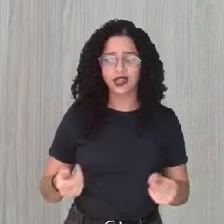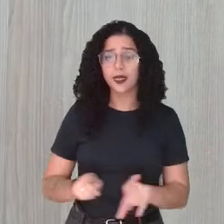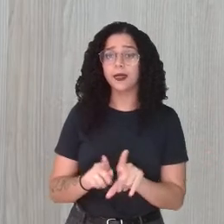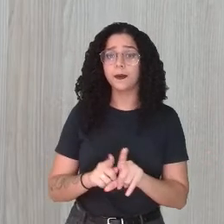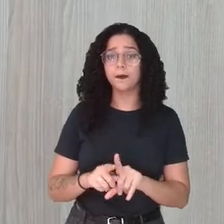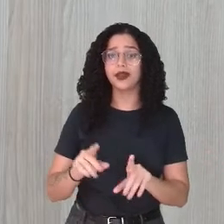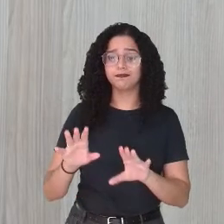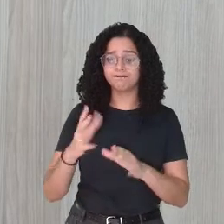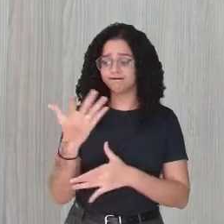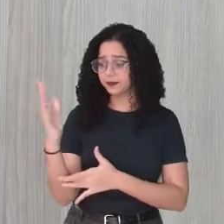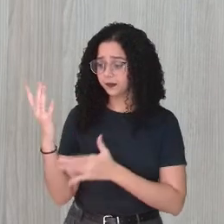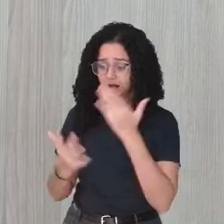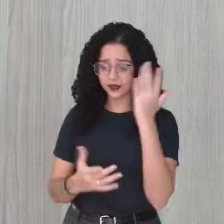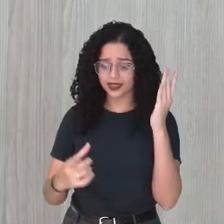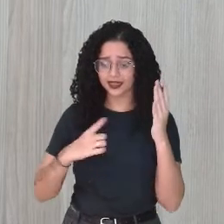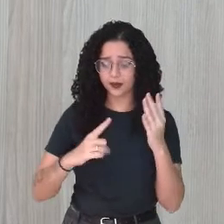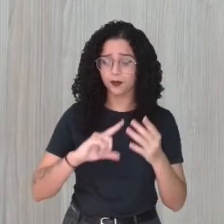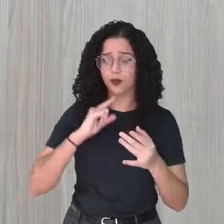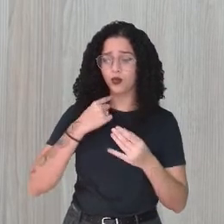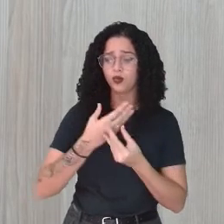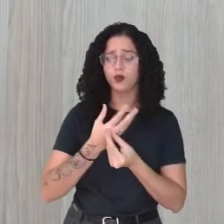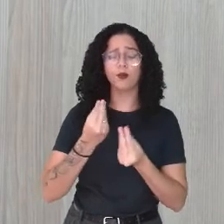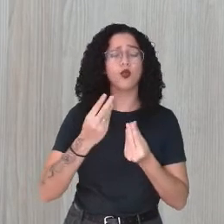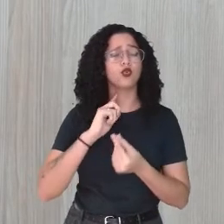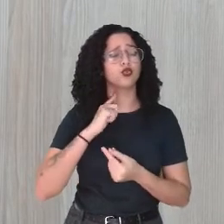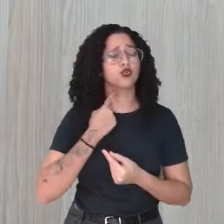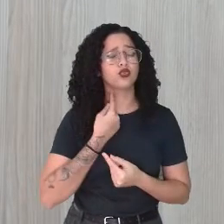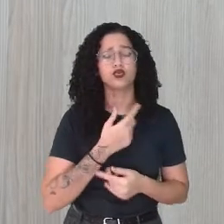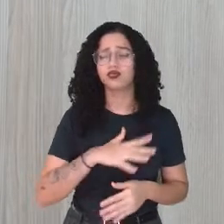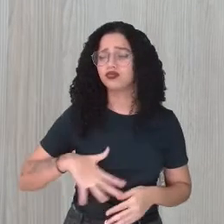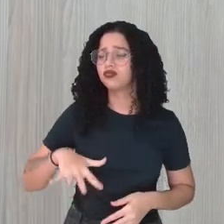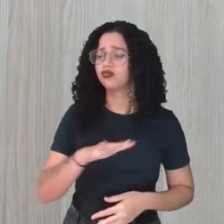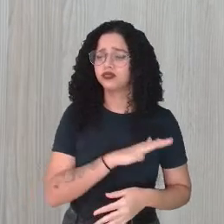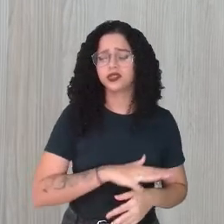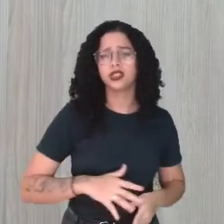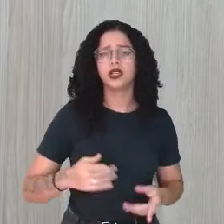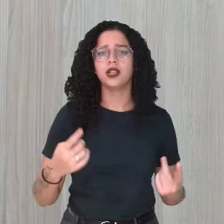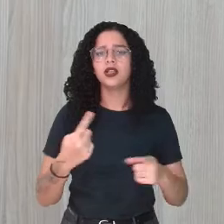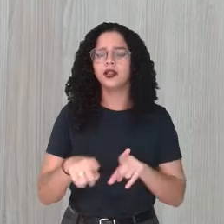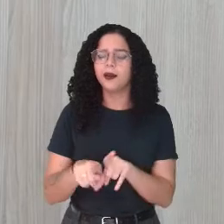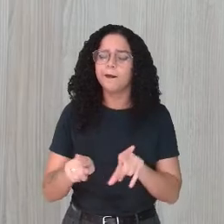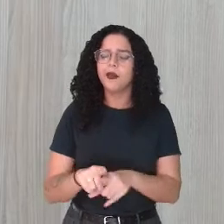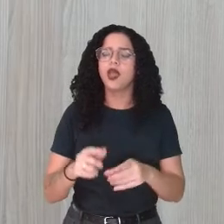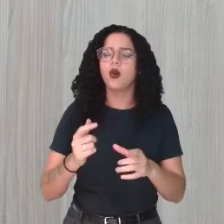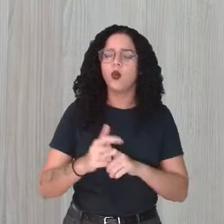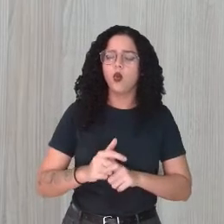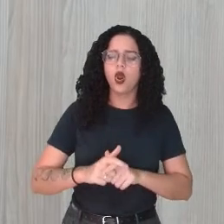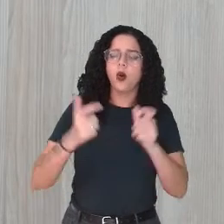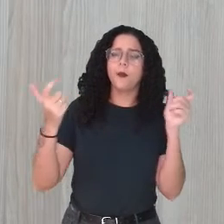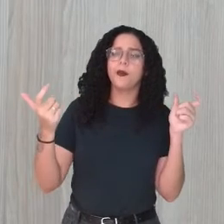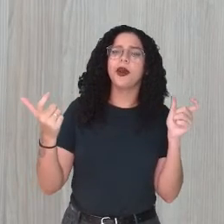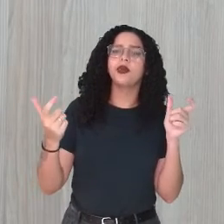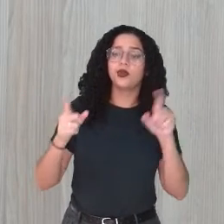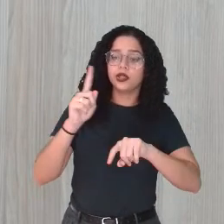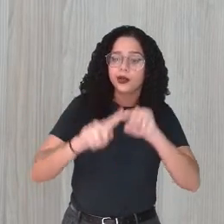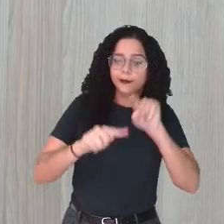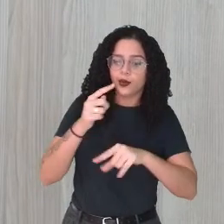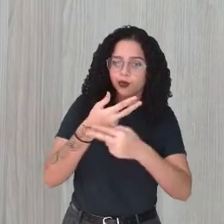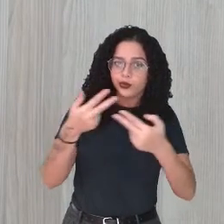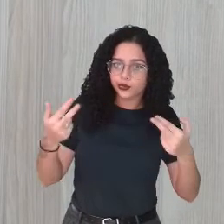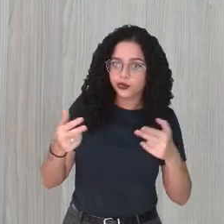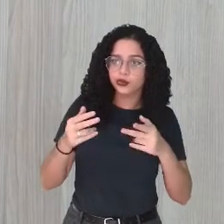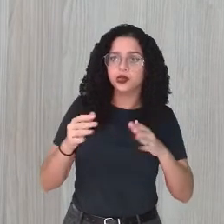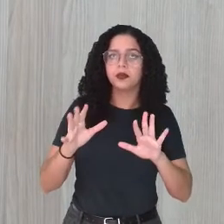mesmo ambiental, porque trouxe poluição, né? Não só o aumento de produtos, né, que a gente começou a consumir mais, mas